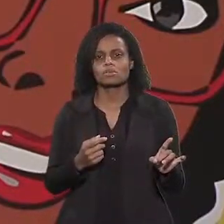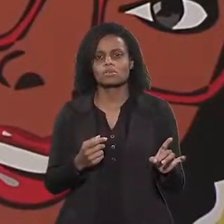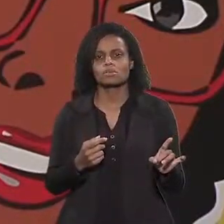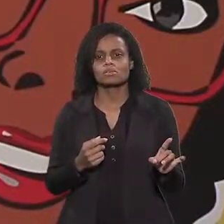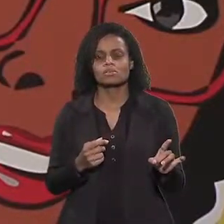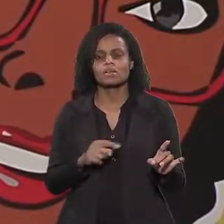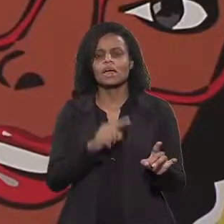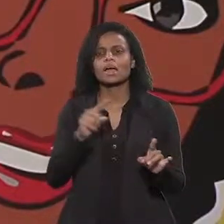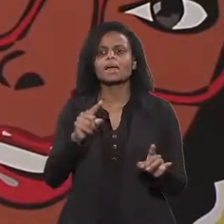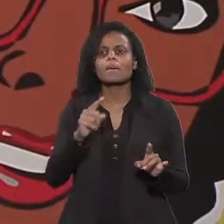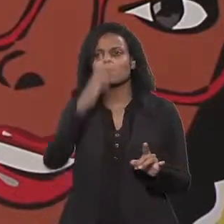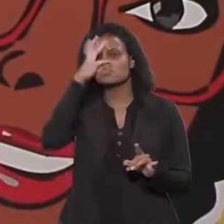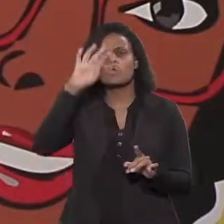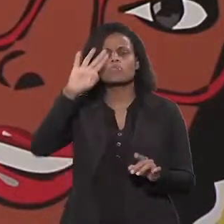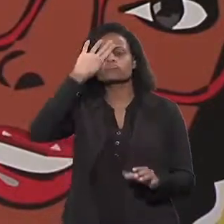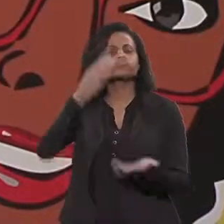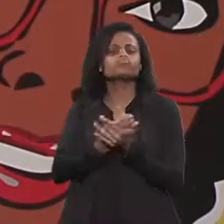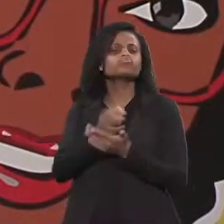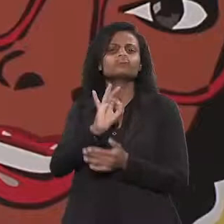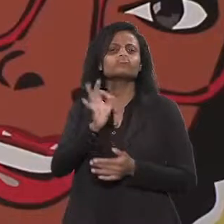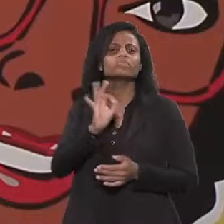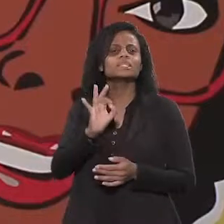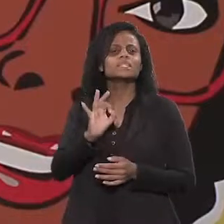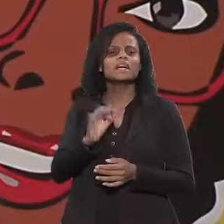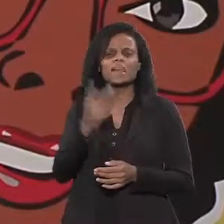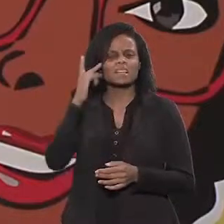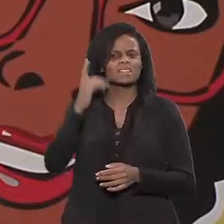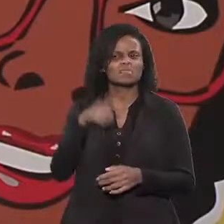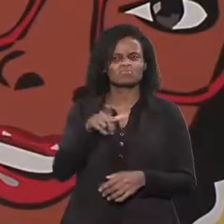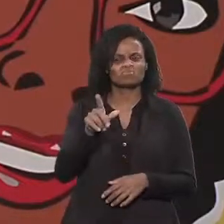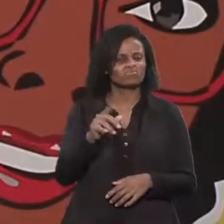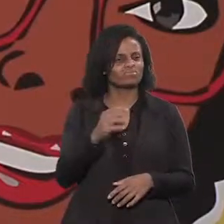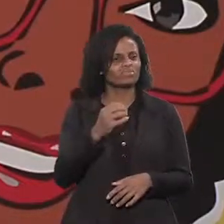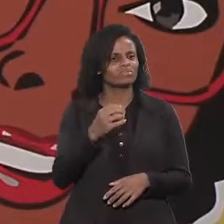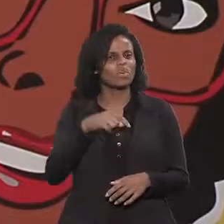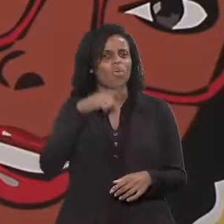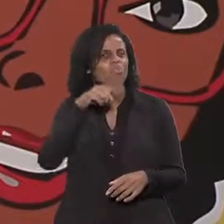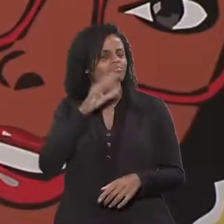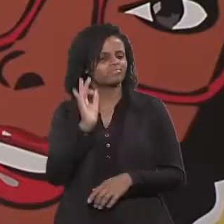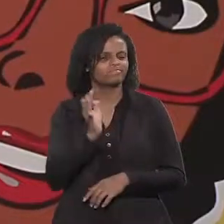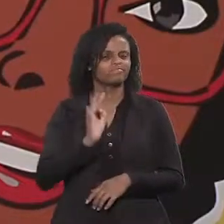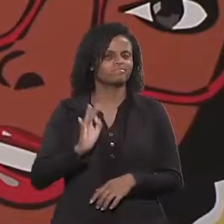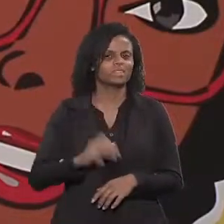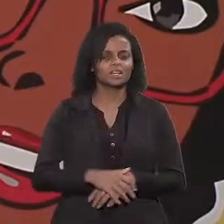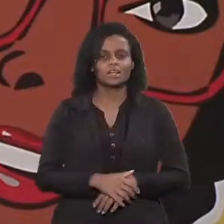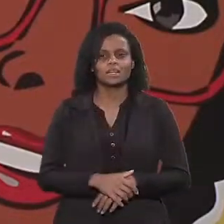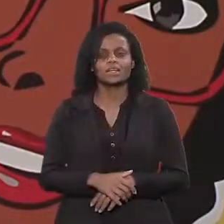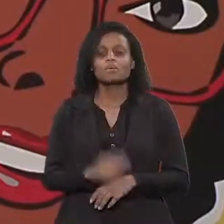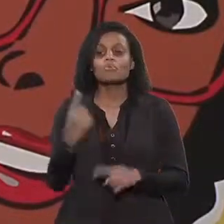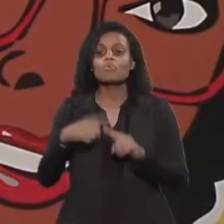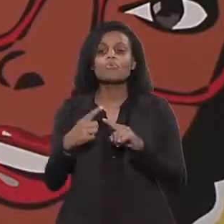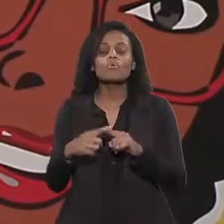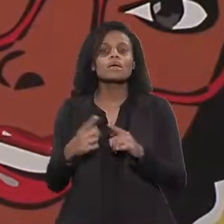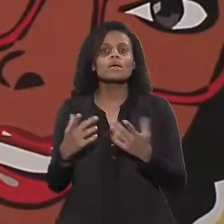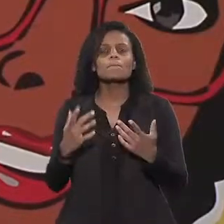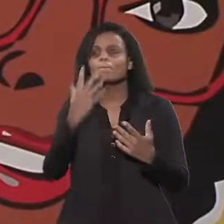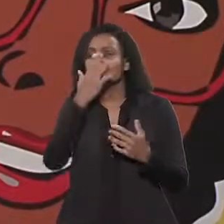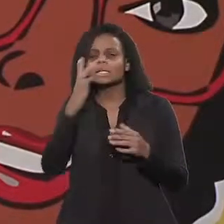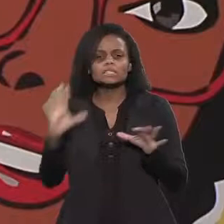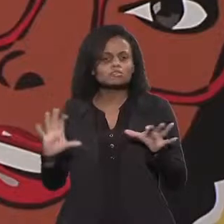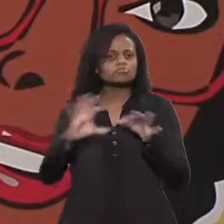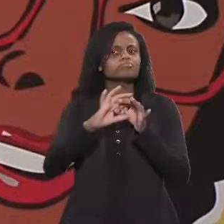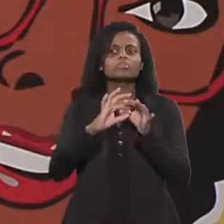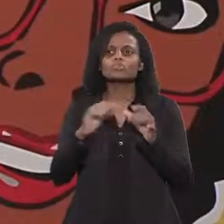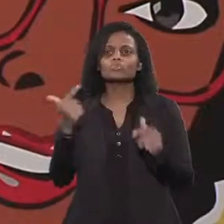aquele descrédito que é colocado sobre não vai dar certo, não vai conseguir, porque é uma junção que não se imagina,